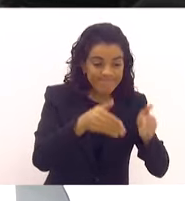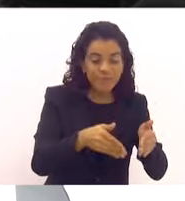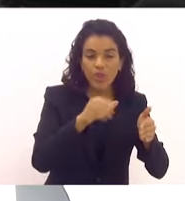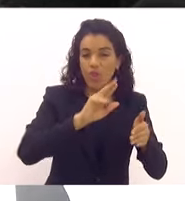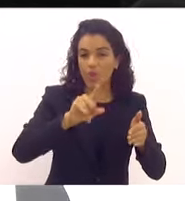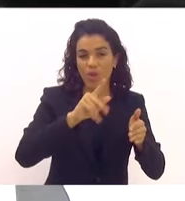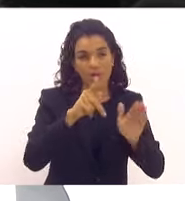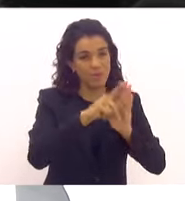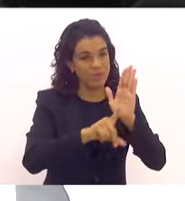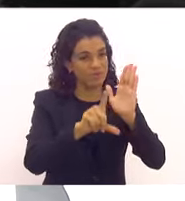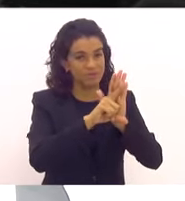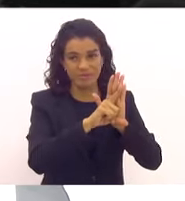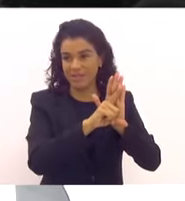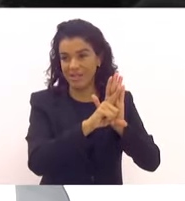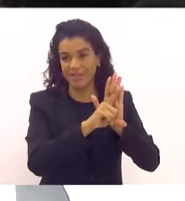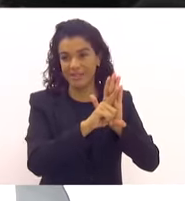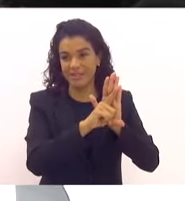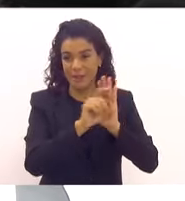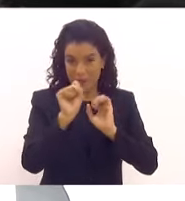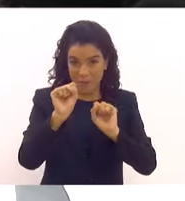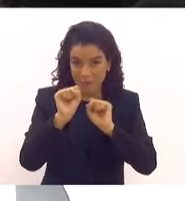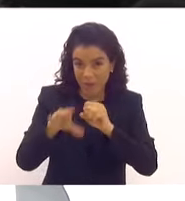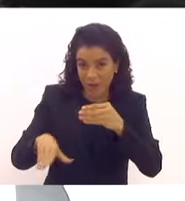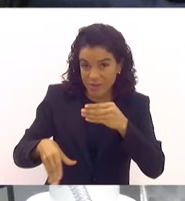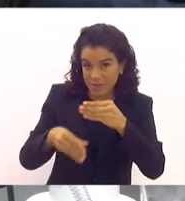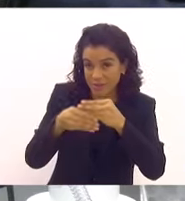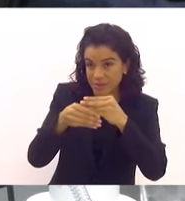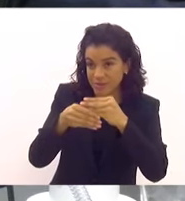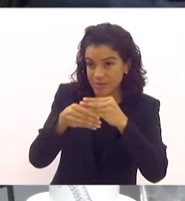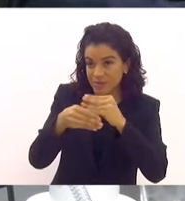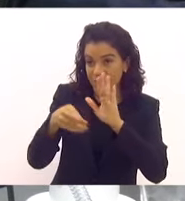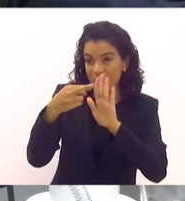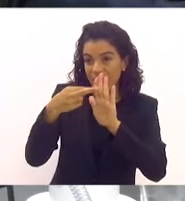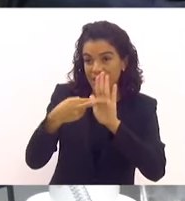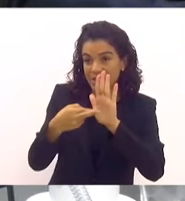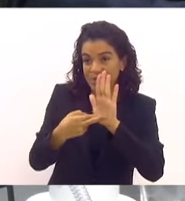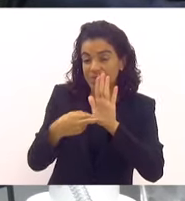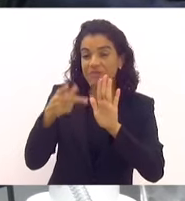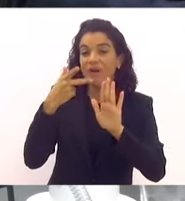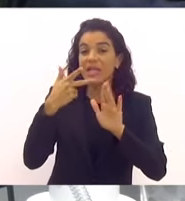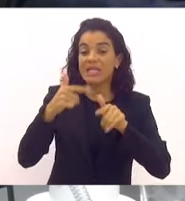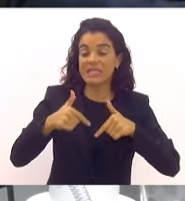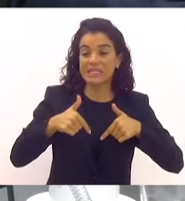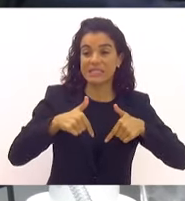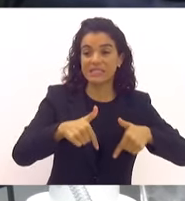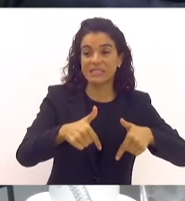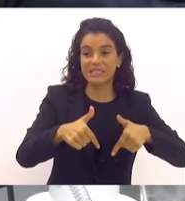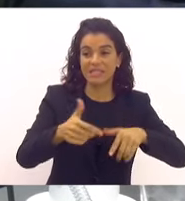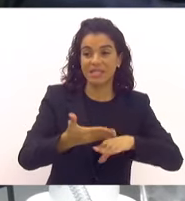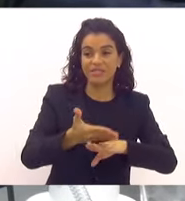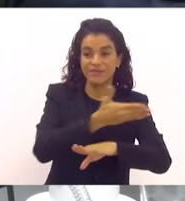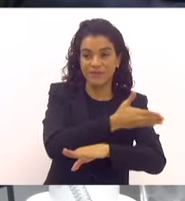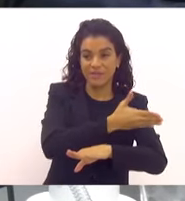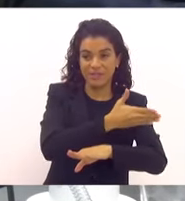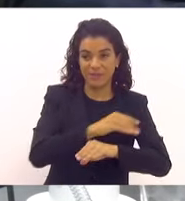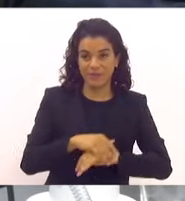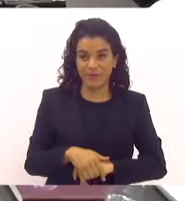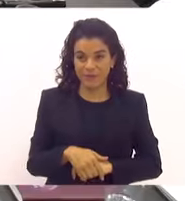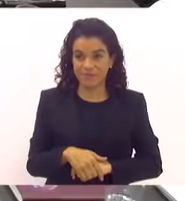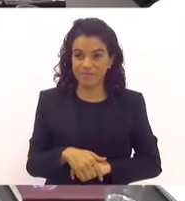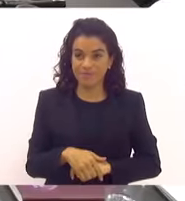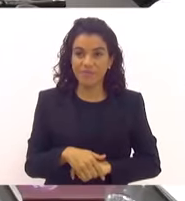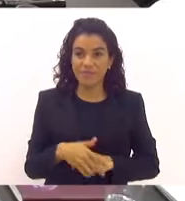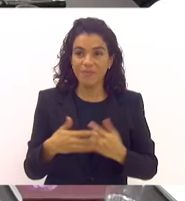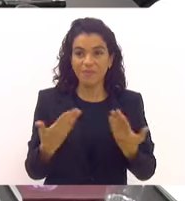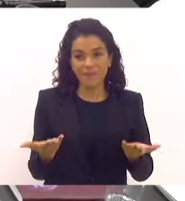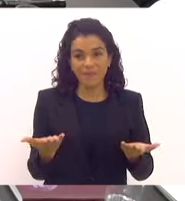projeto... Né? Porque posso fazer um adendo regimental? O regimento fala em iniciativa anterior. Pois é, e